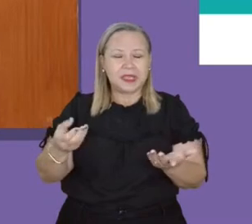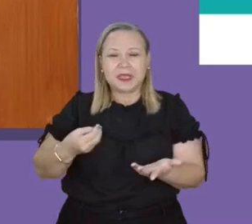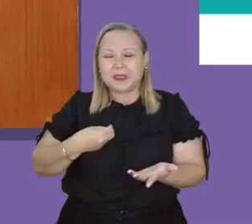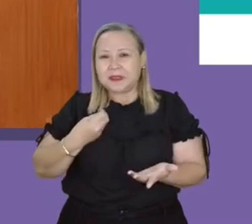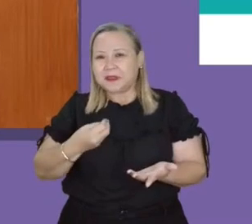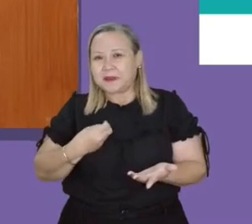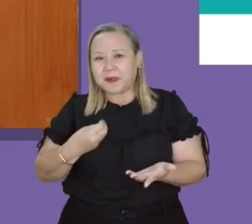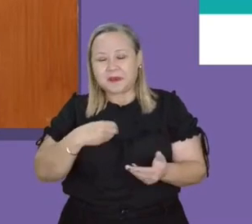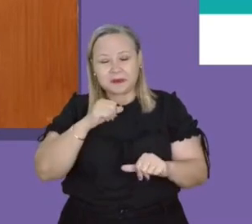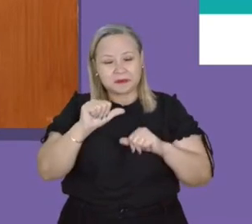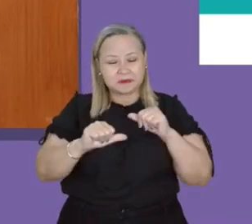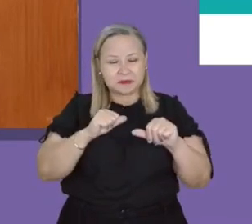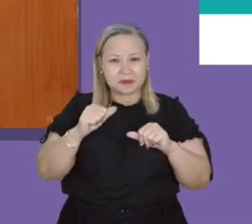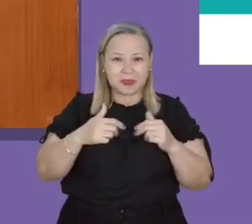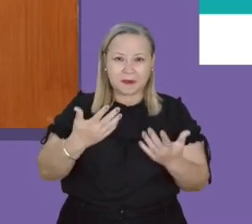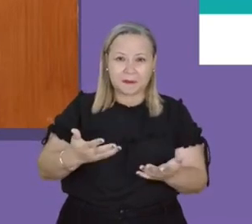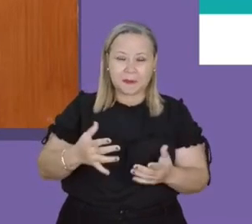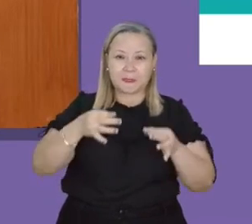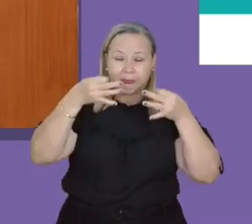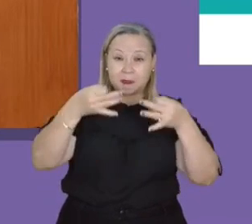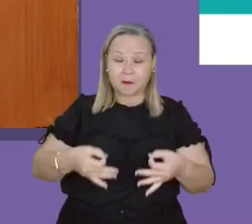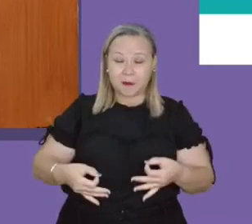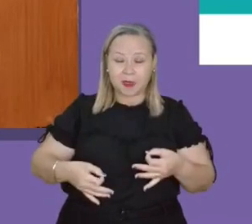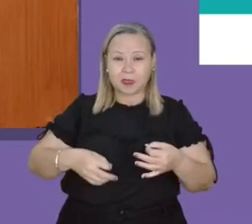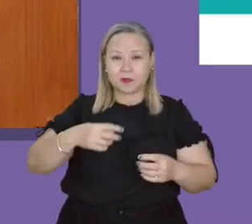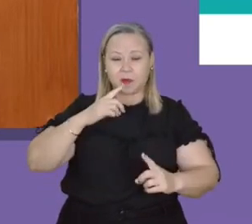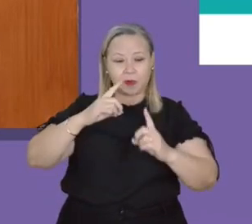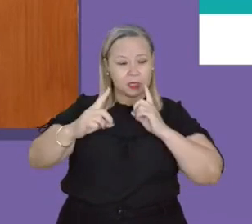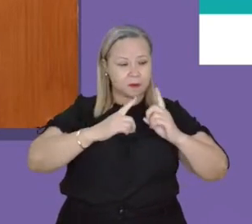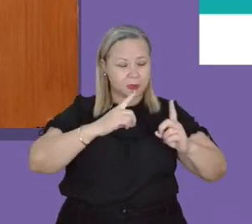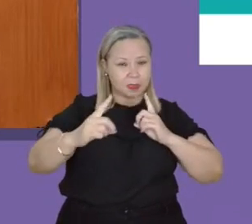rumo. Mas foi exatamente debatendo com outras